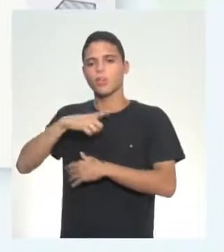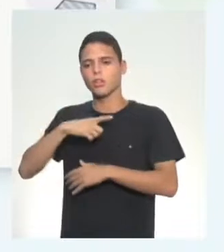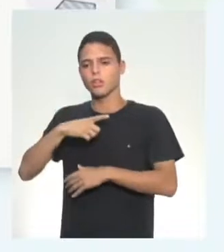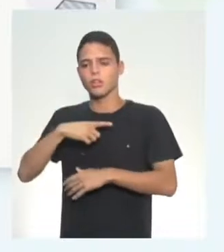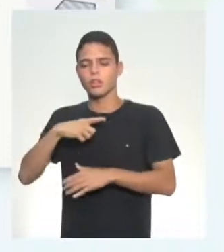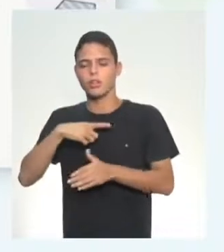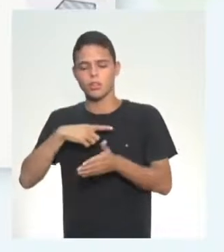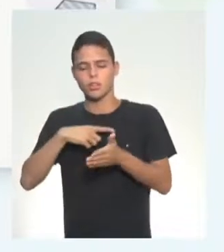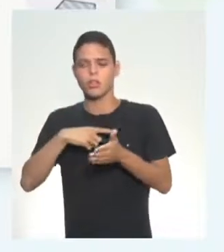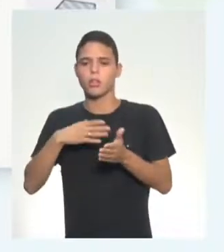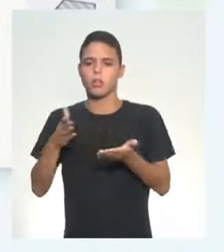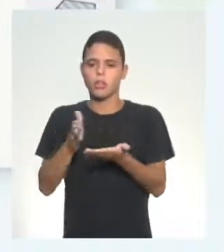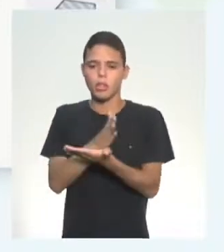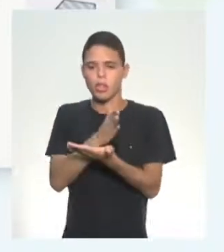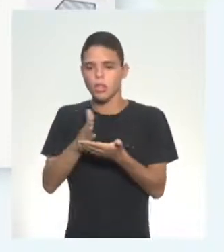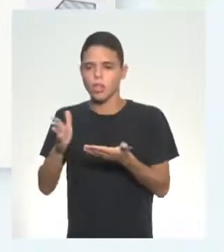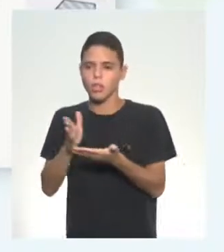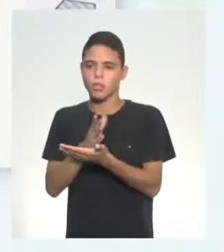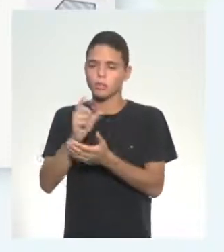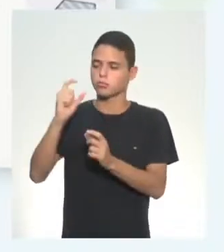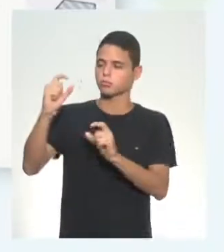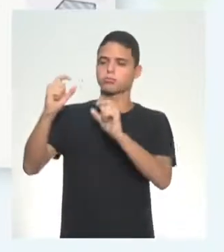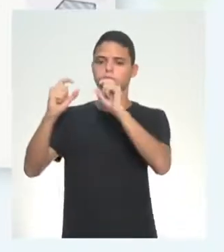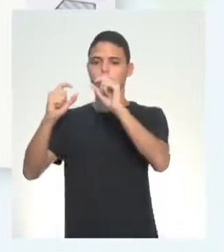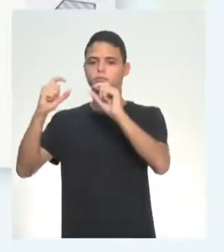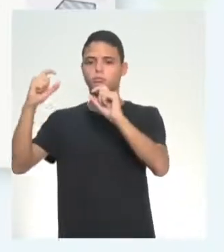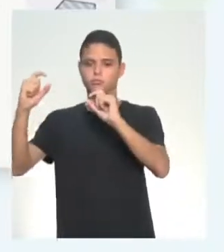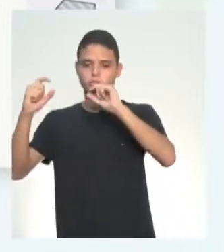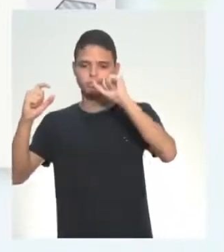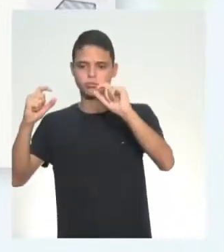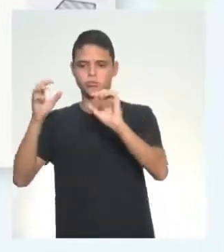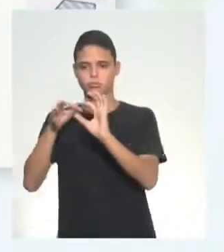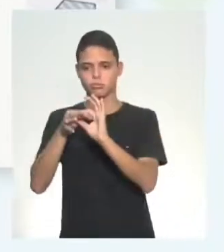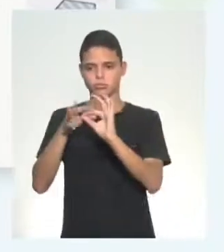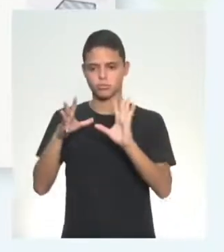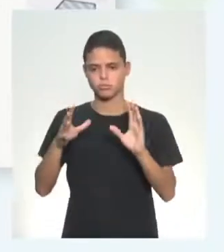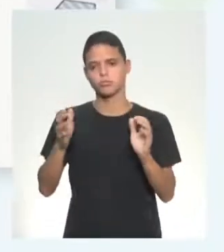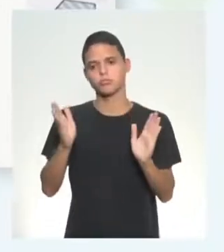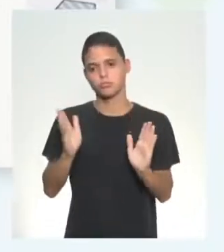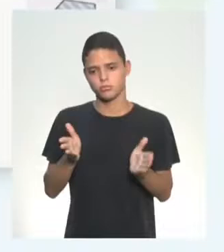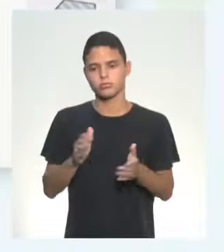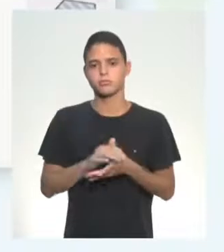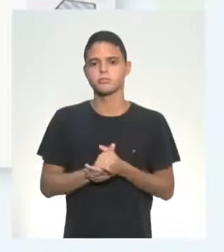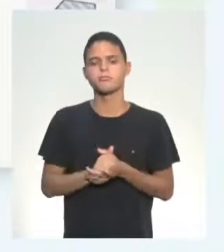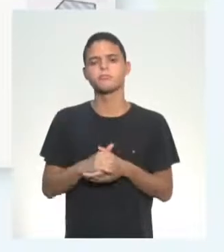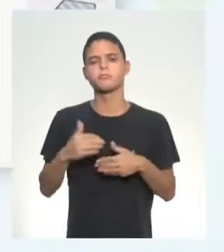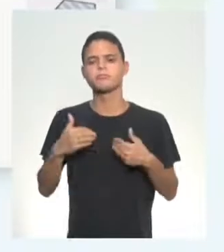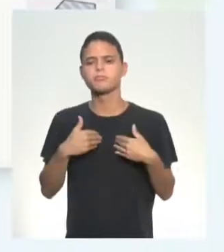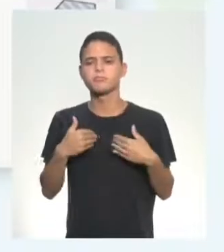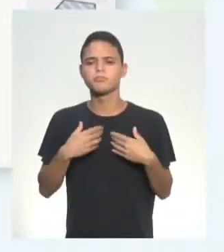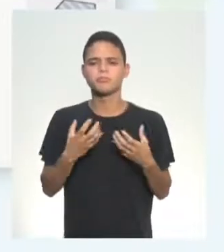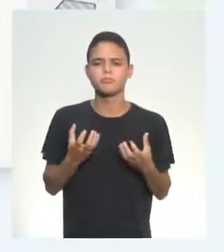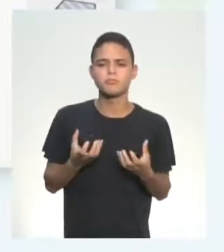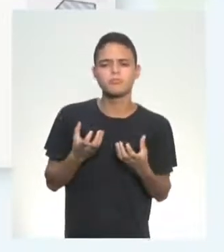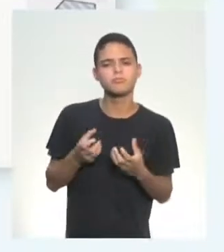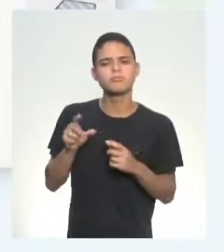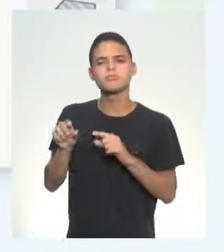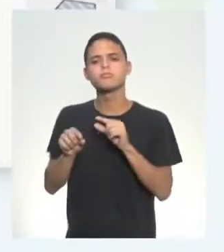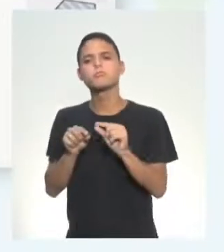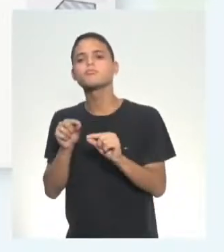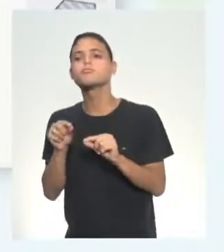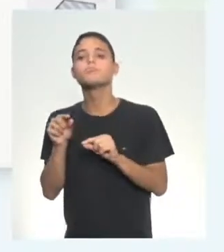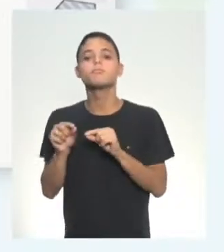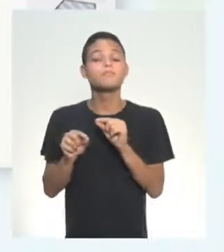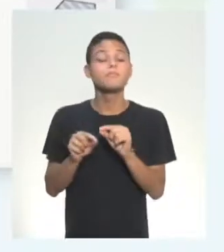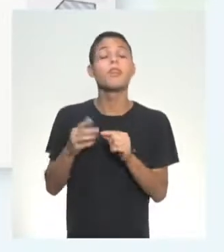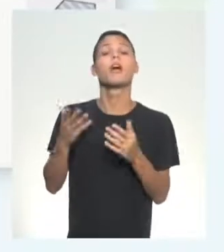foram habilitados. Botões que não estavam disponíveis foram habilitados. O botão que eu quero usar nesse momento é